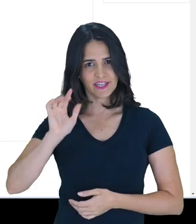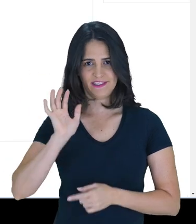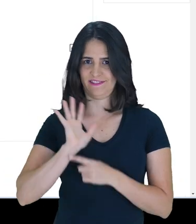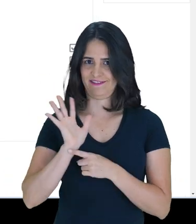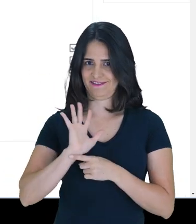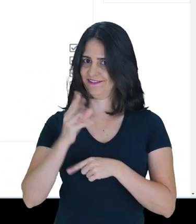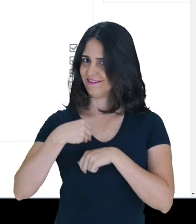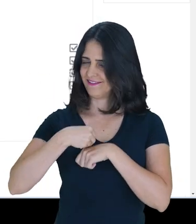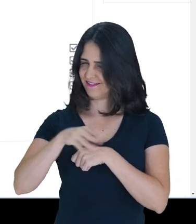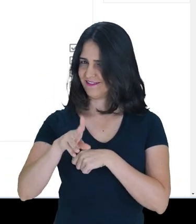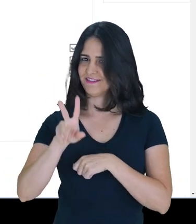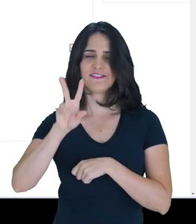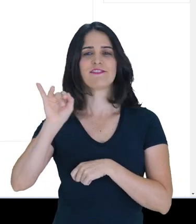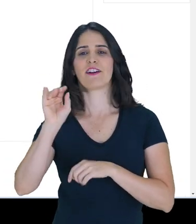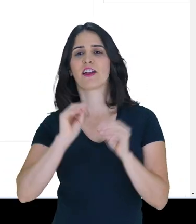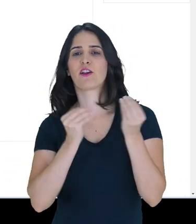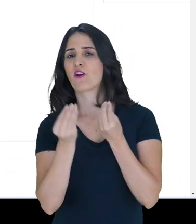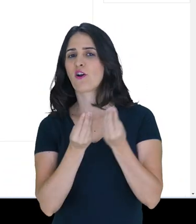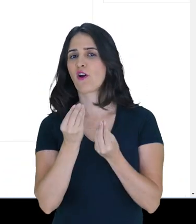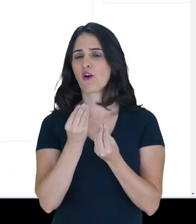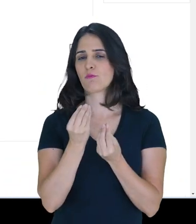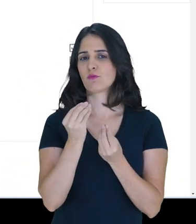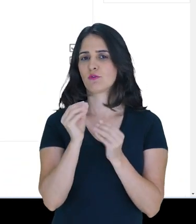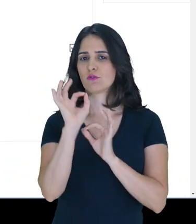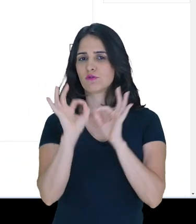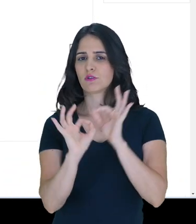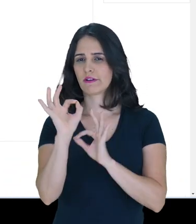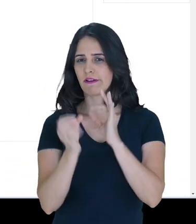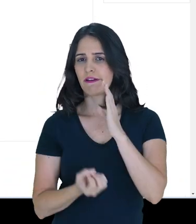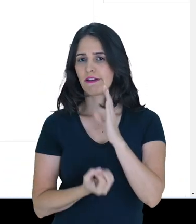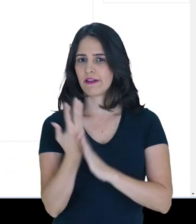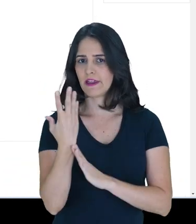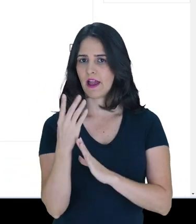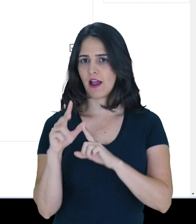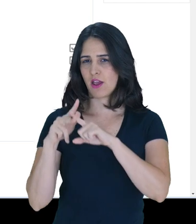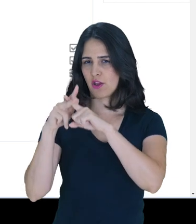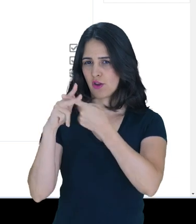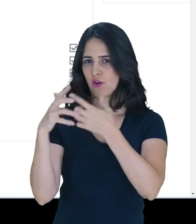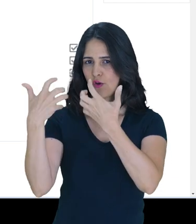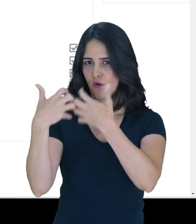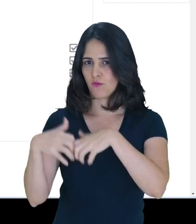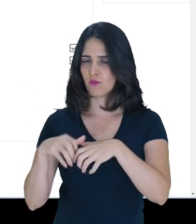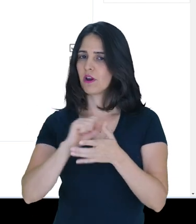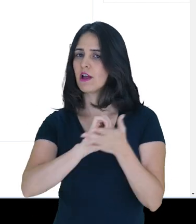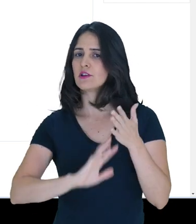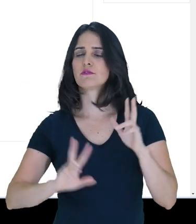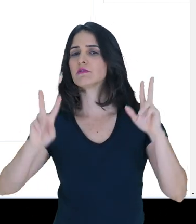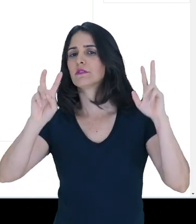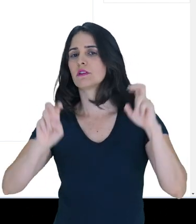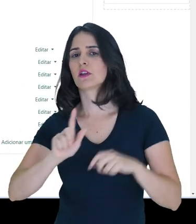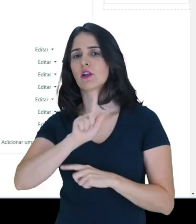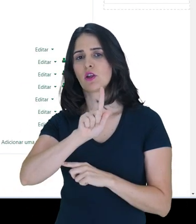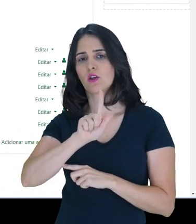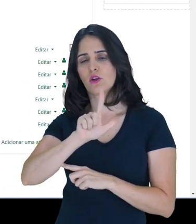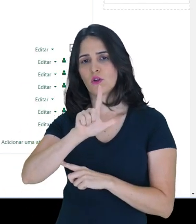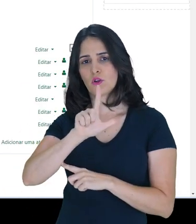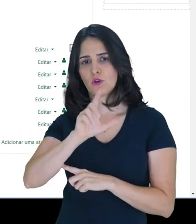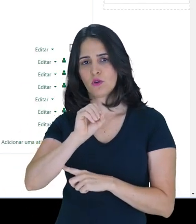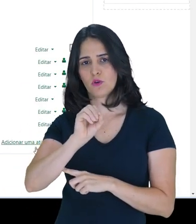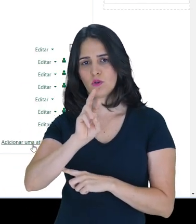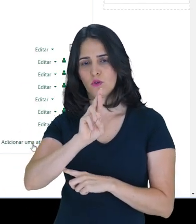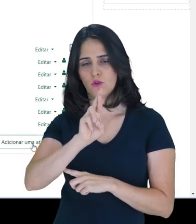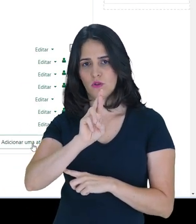Olá Neste vídeo tutorial Vamos aprender a criar e configurar a atividade glossário para isso vamos em ativar